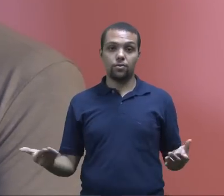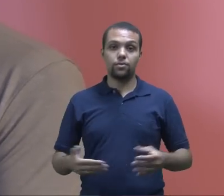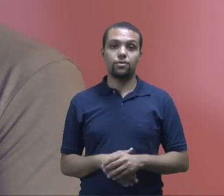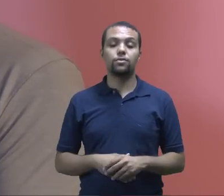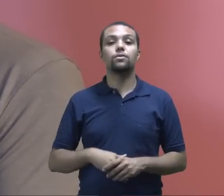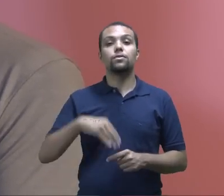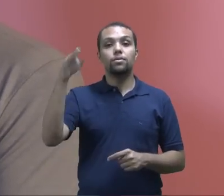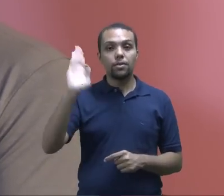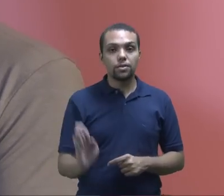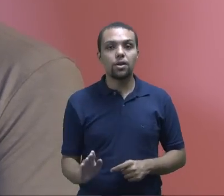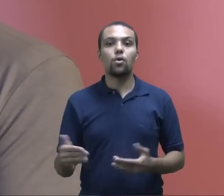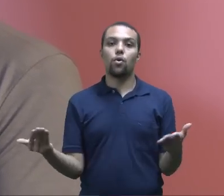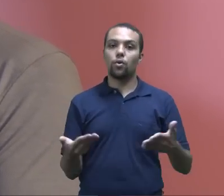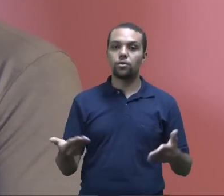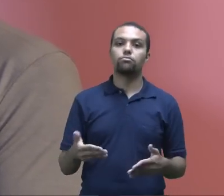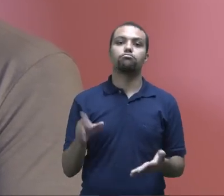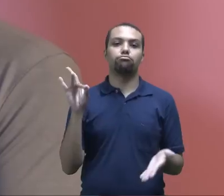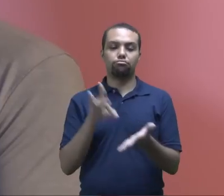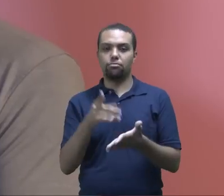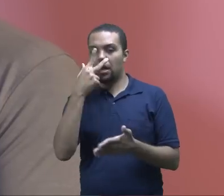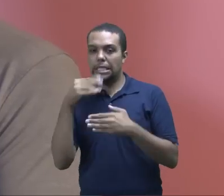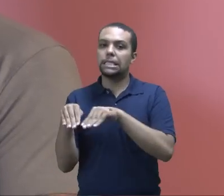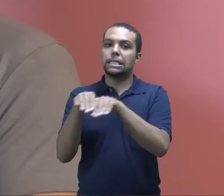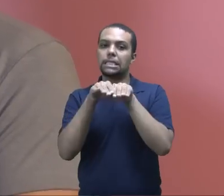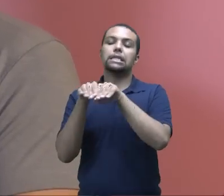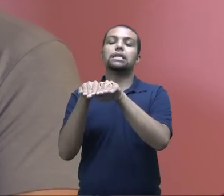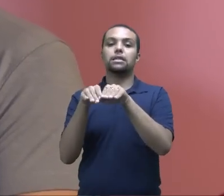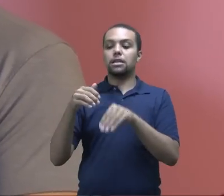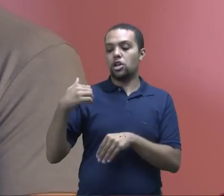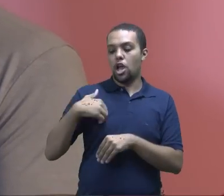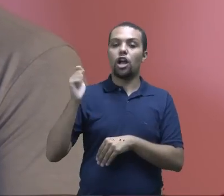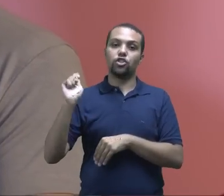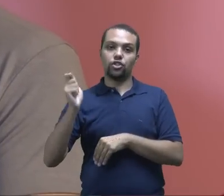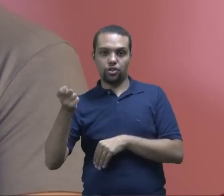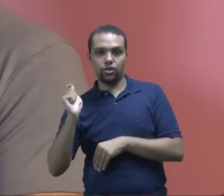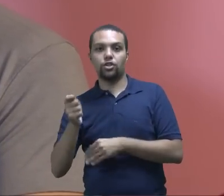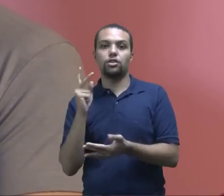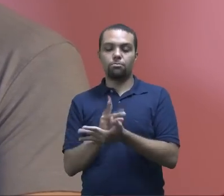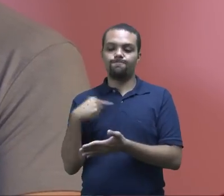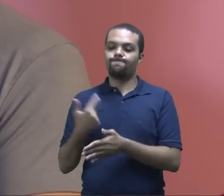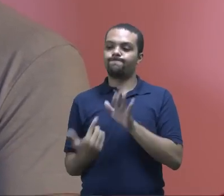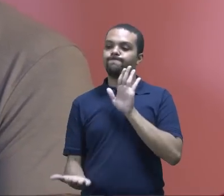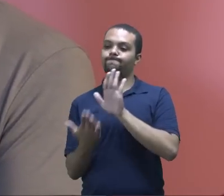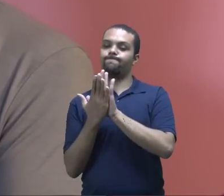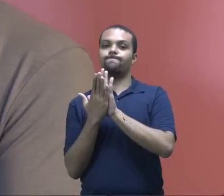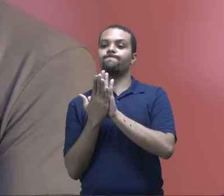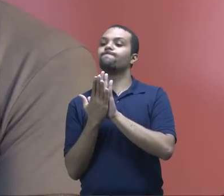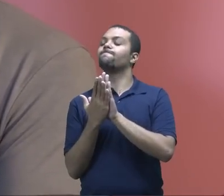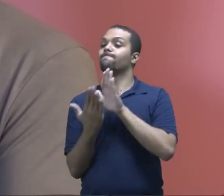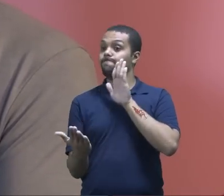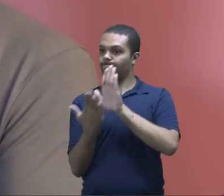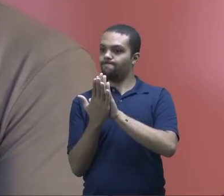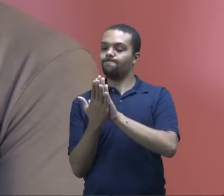hoje. Então, o Brasil hoje está bem igualado, acho que a Argentina, a gente sempre bate de frente